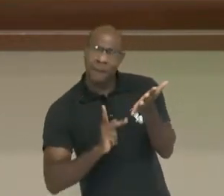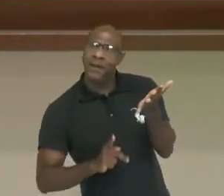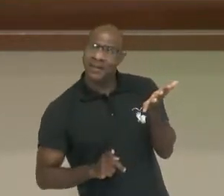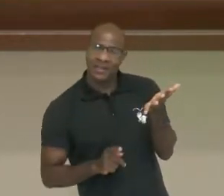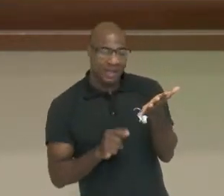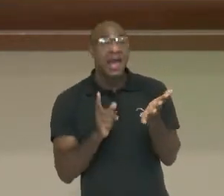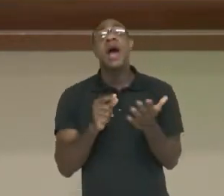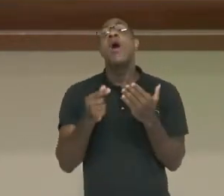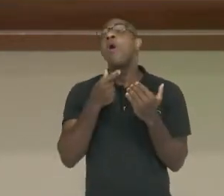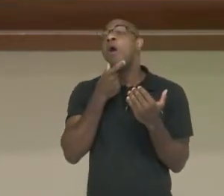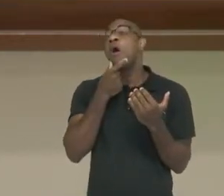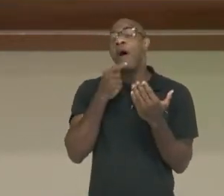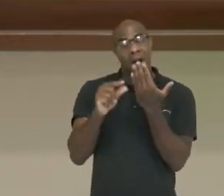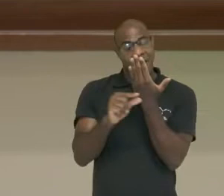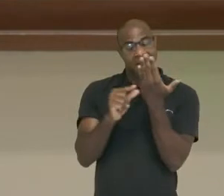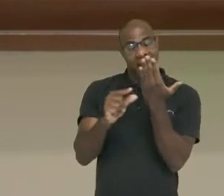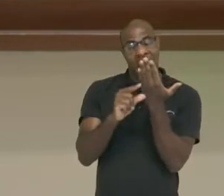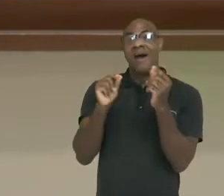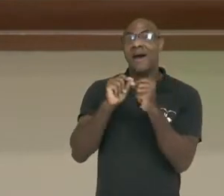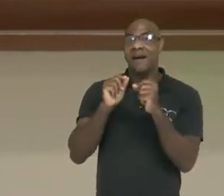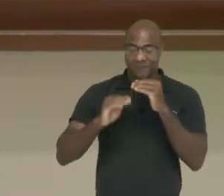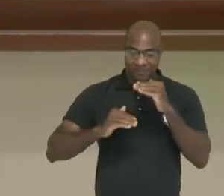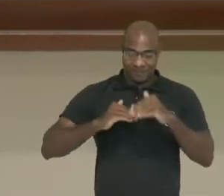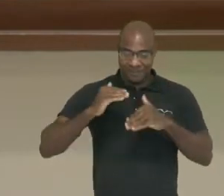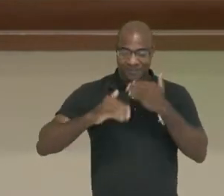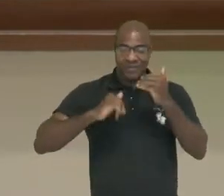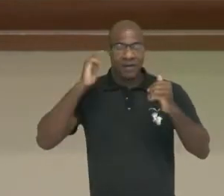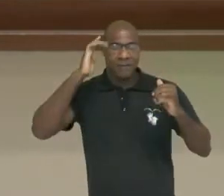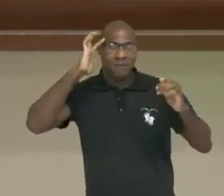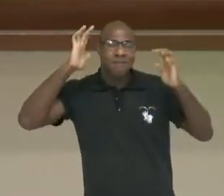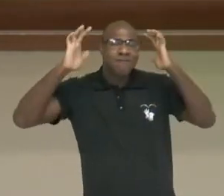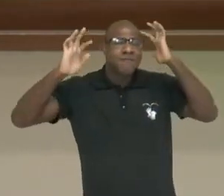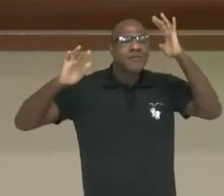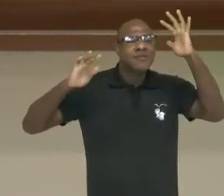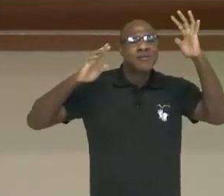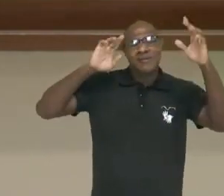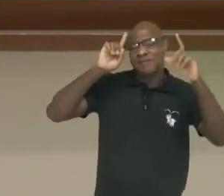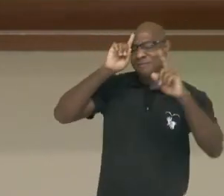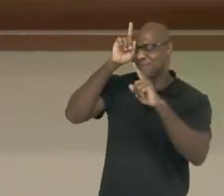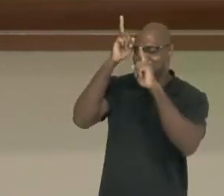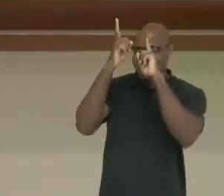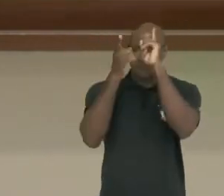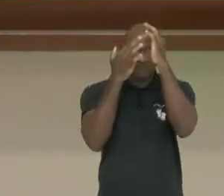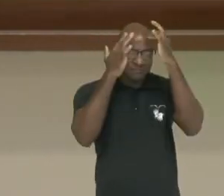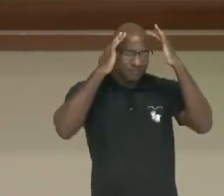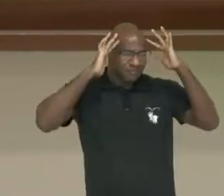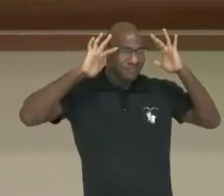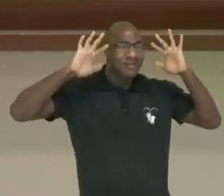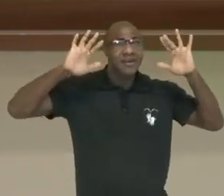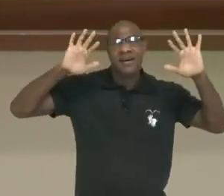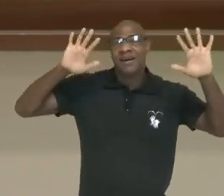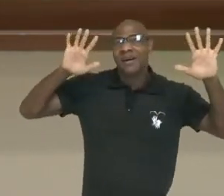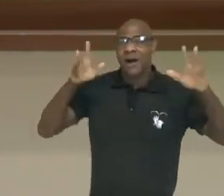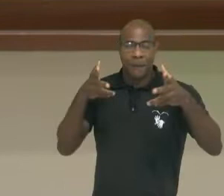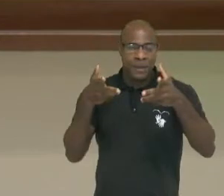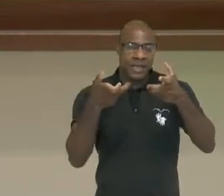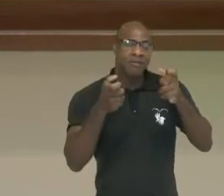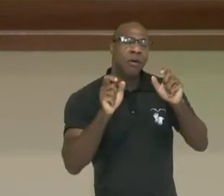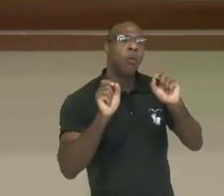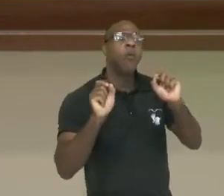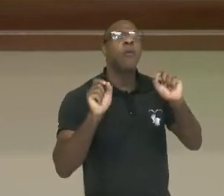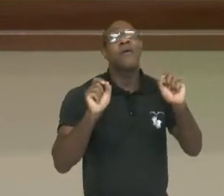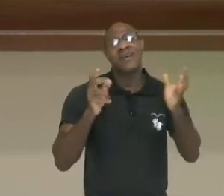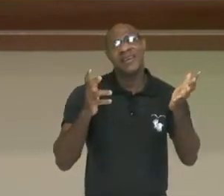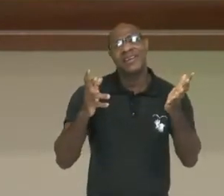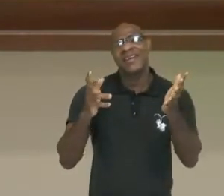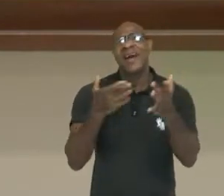autora, desenvolve a sua imaginação, a sua criatividade. Observar, por exemplo, de todas